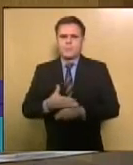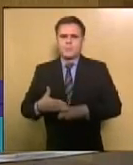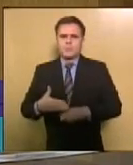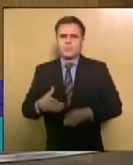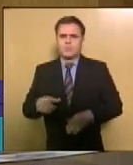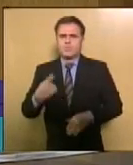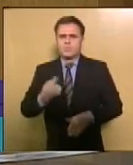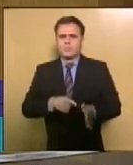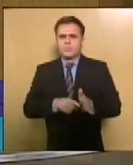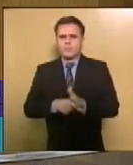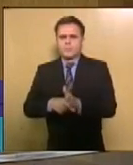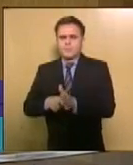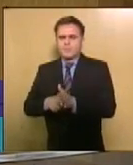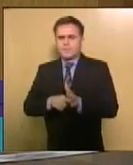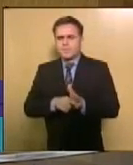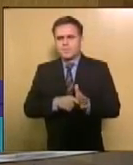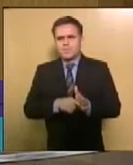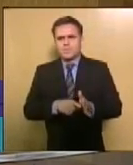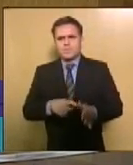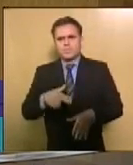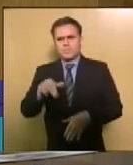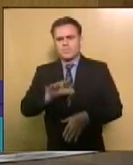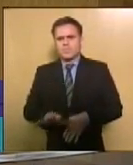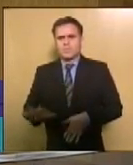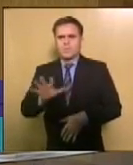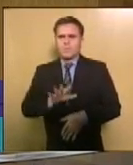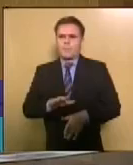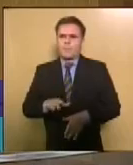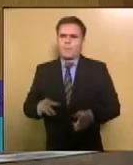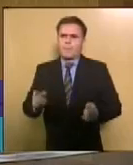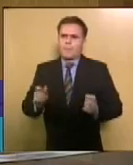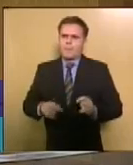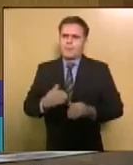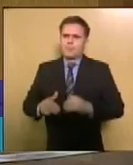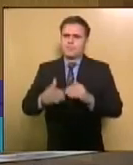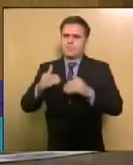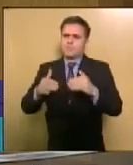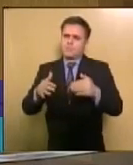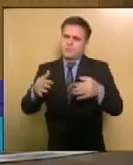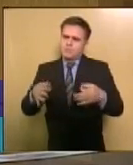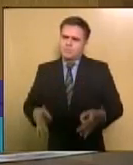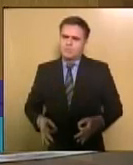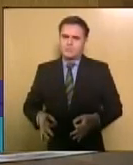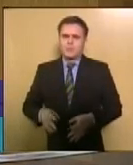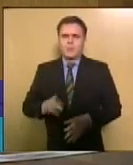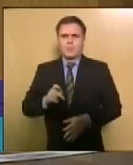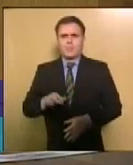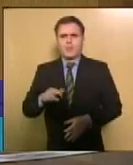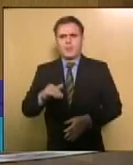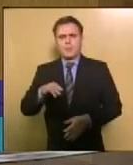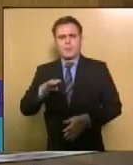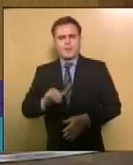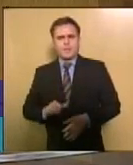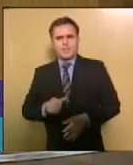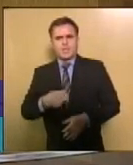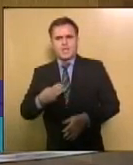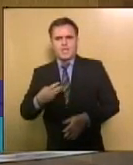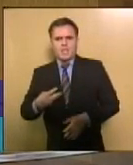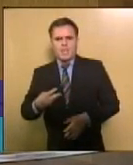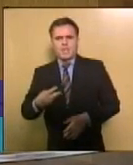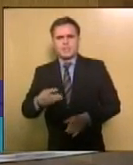alguns estados especialmente do Nordeste a gente vai ver que essa proporção ela sobe abruptamente então na Paraíba São 13 vezes e meia